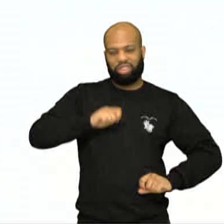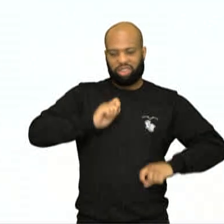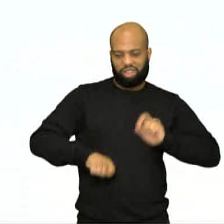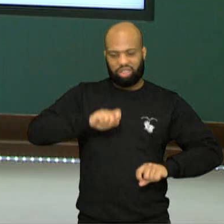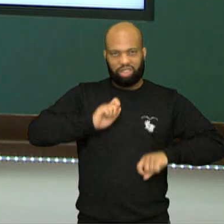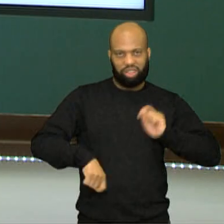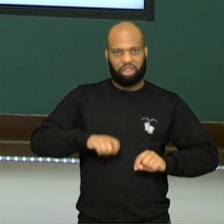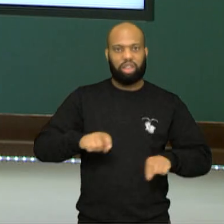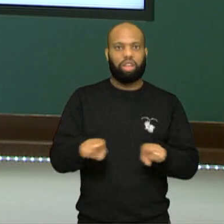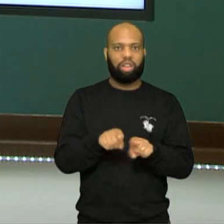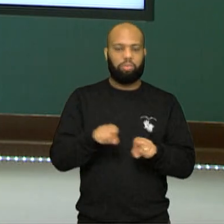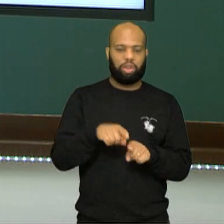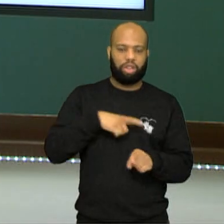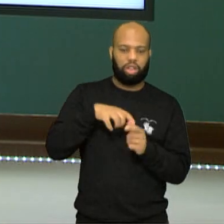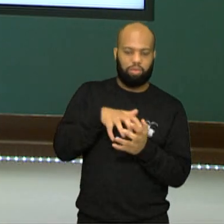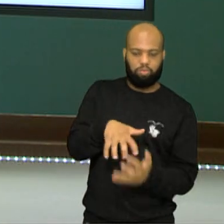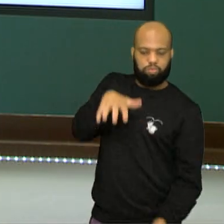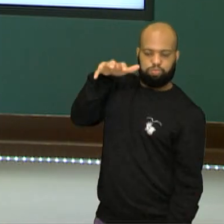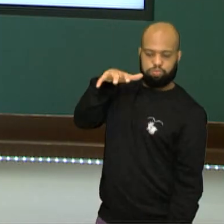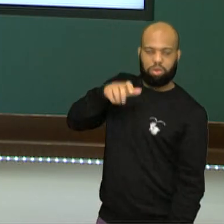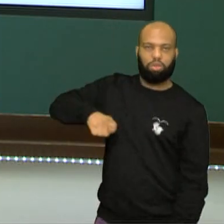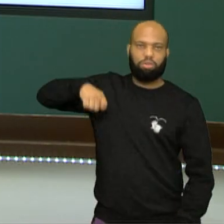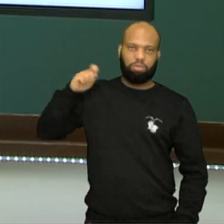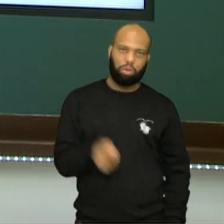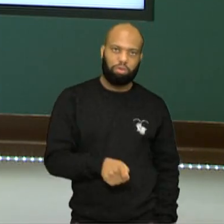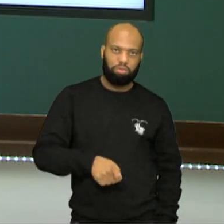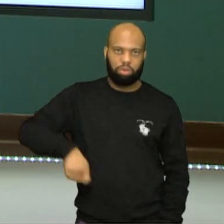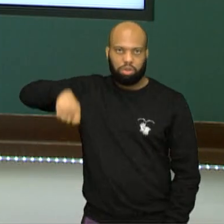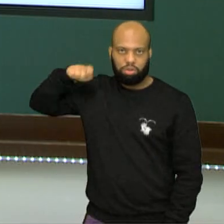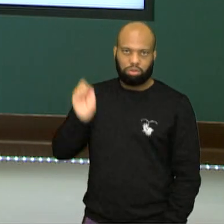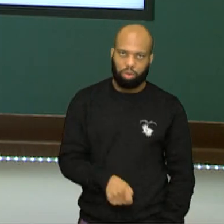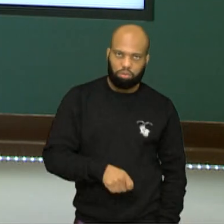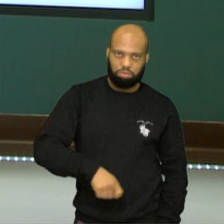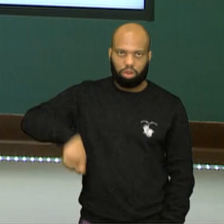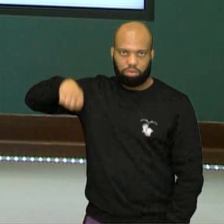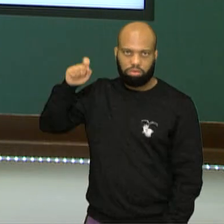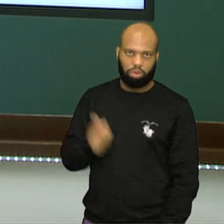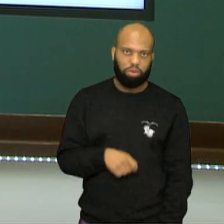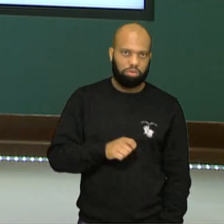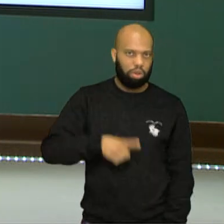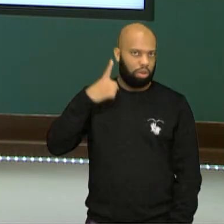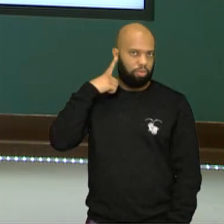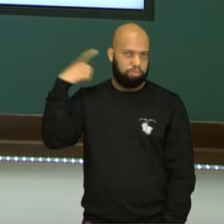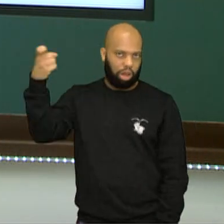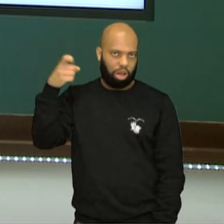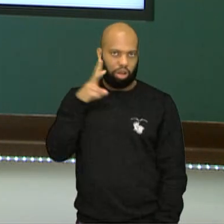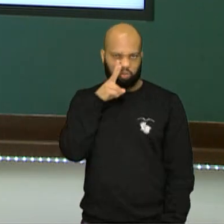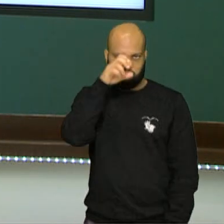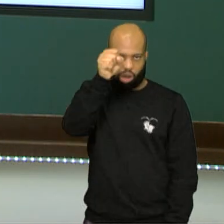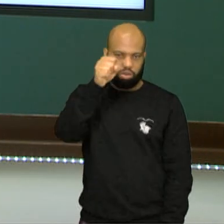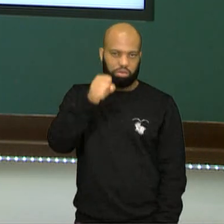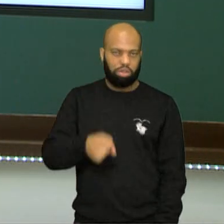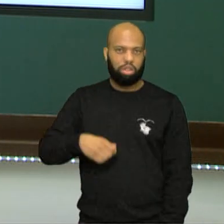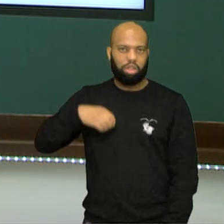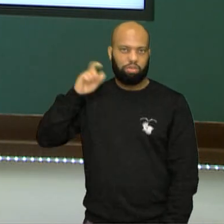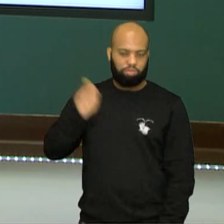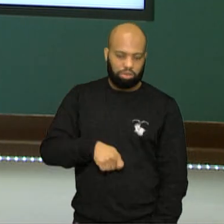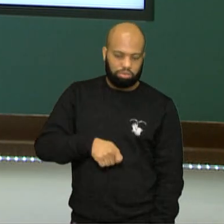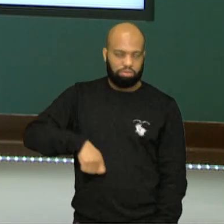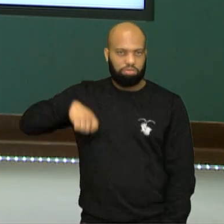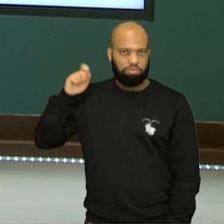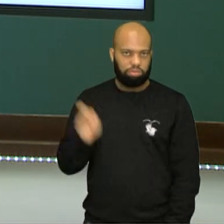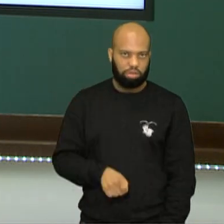surdo, né? Porque tem o surdo que, né, que é aquele barulhão maior, mais grave, né? Que dá